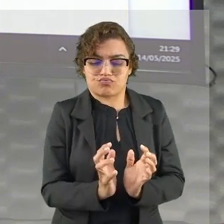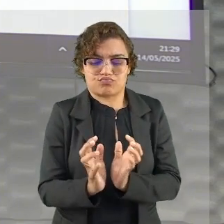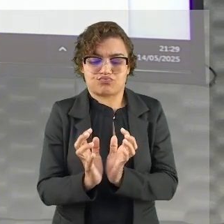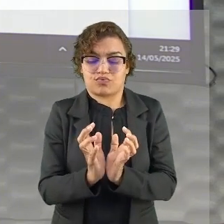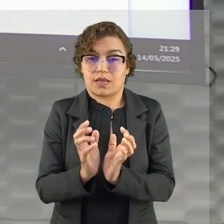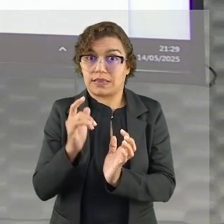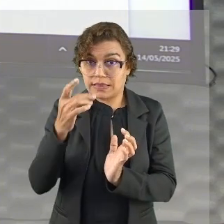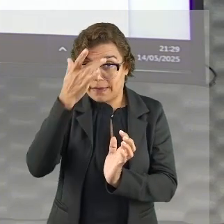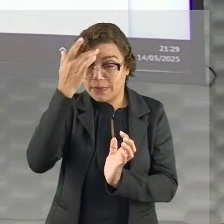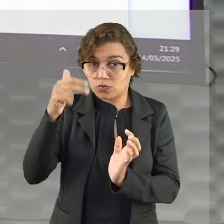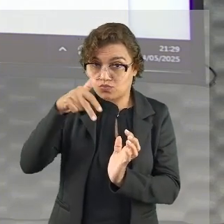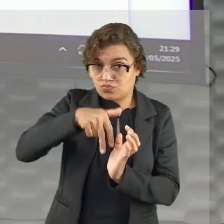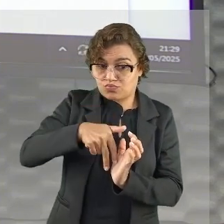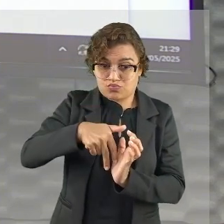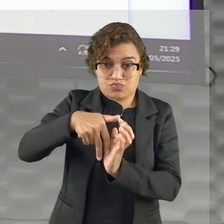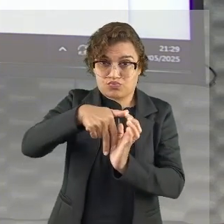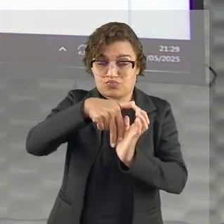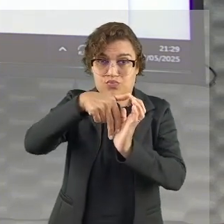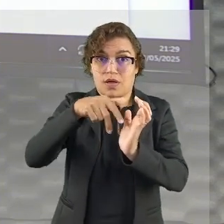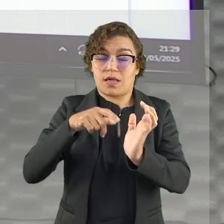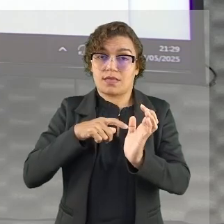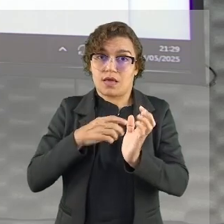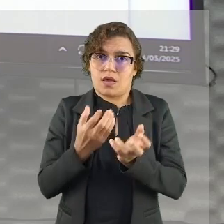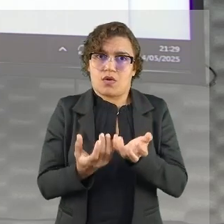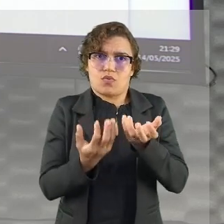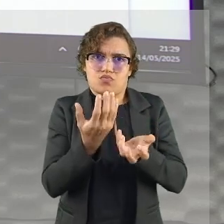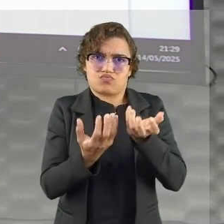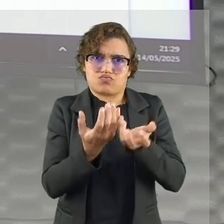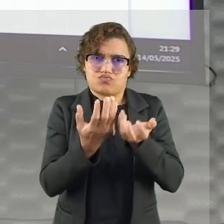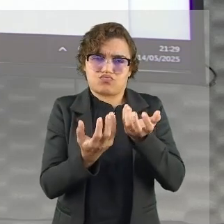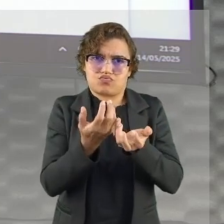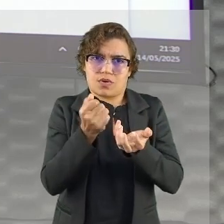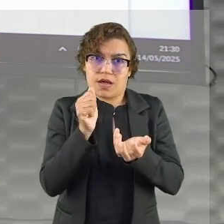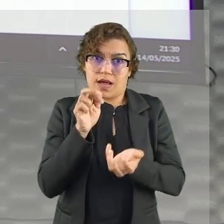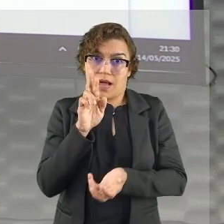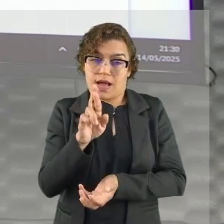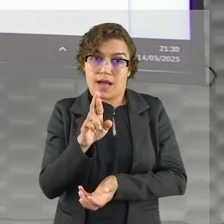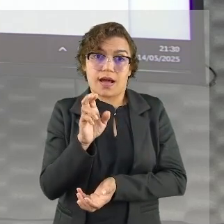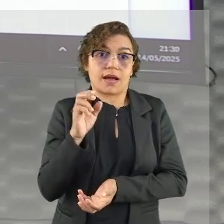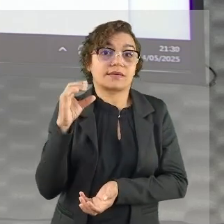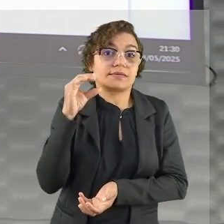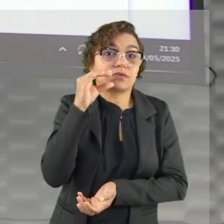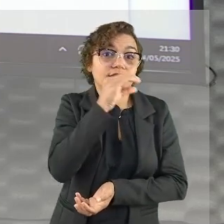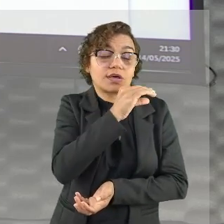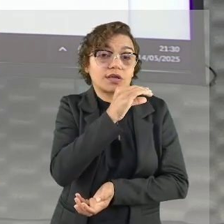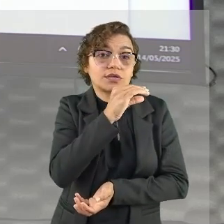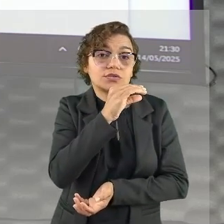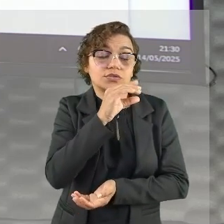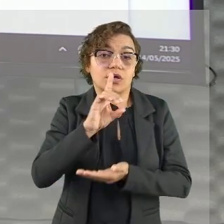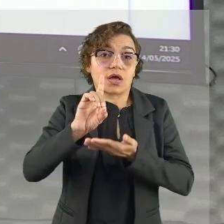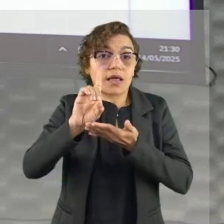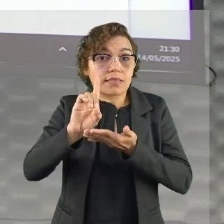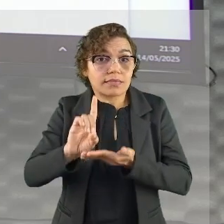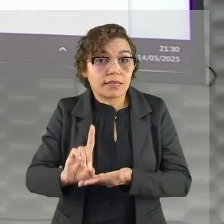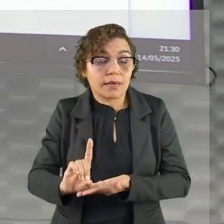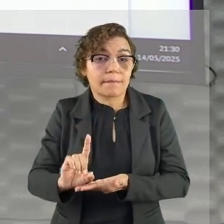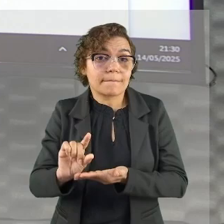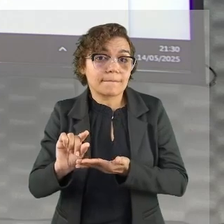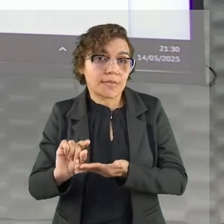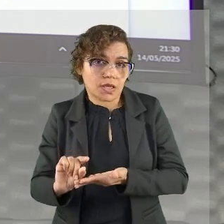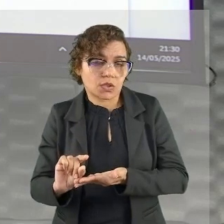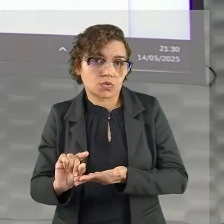uma chama muito grande para aquecer o ar. Aquele ar quente, ele é menos denso. Ele